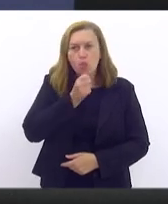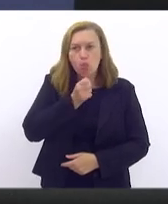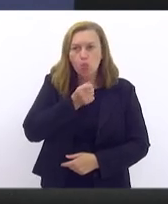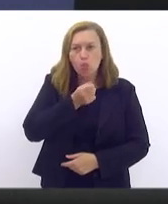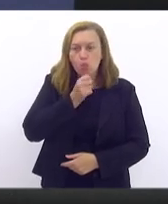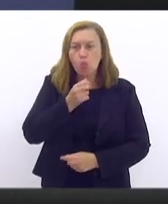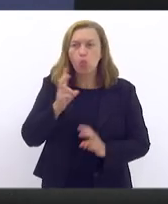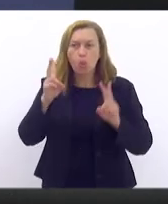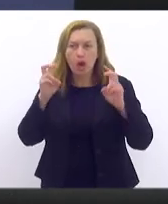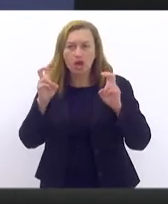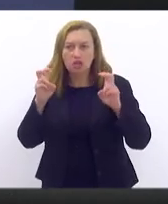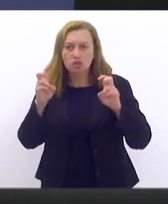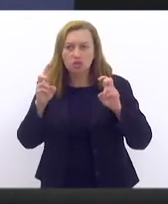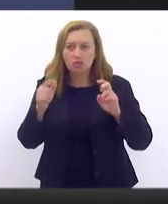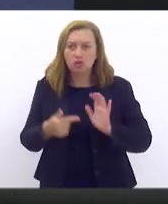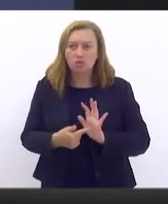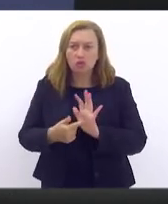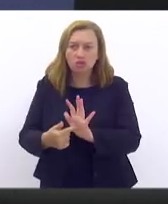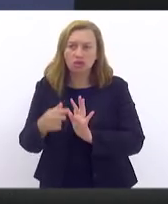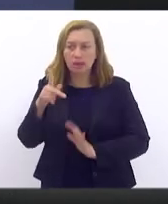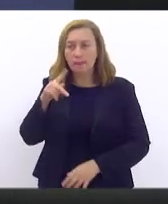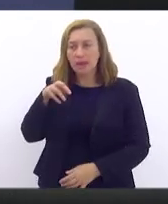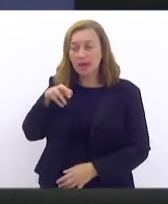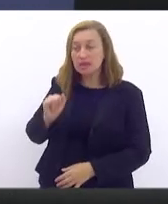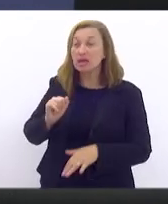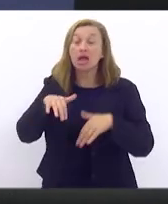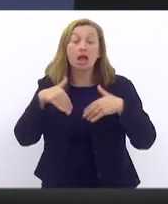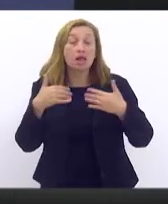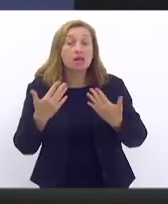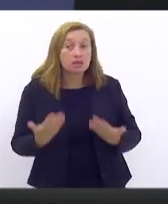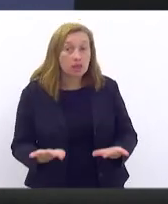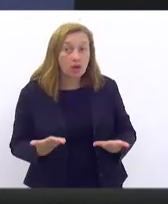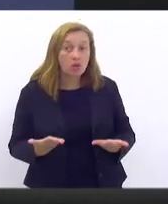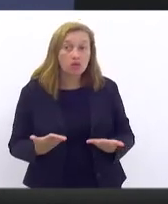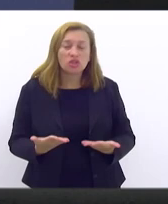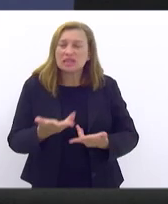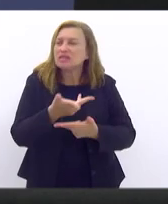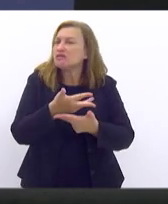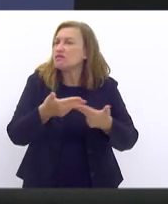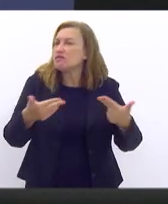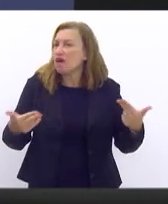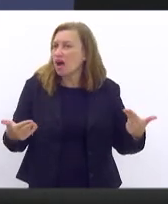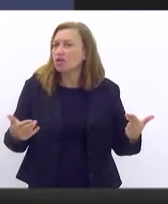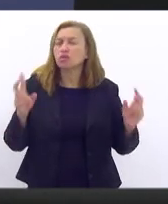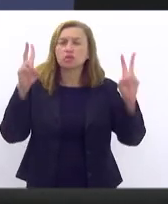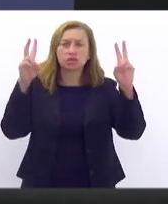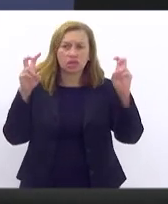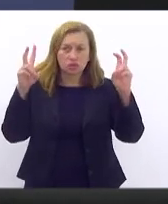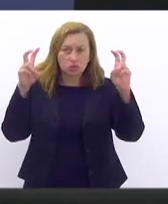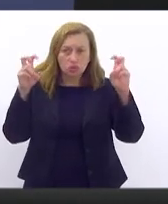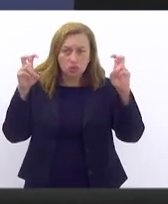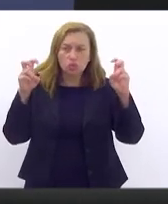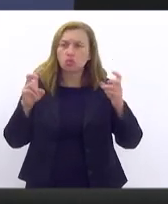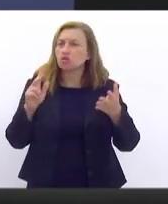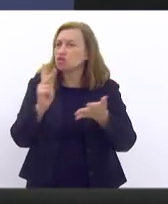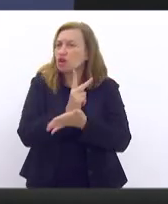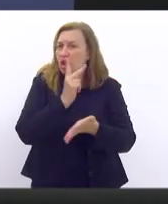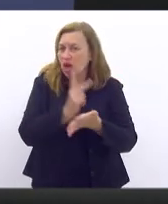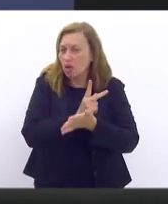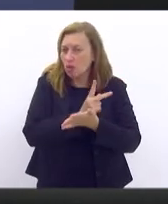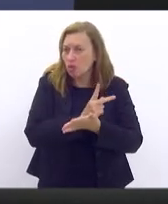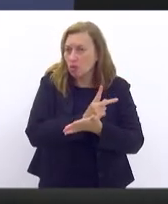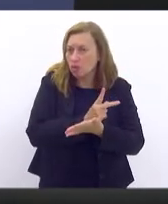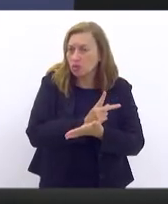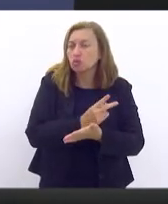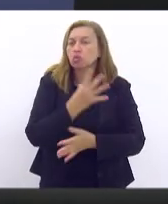casos foi levado para a perícia. Então, nós temos vários casos de erro